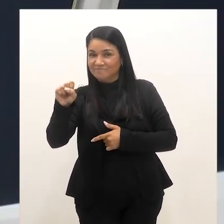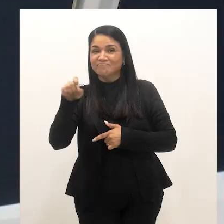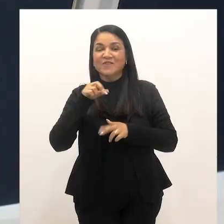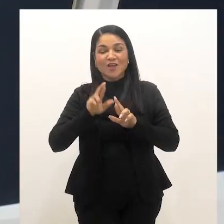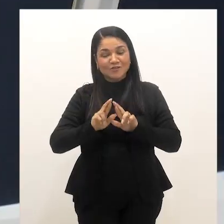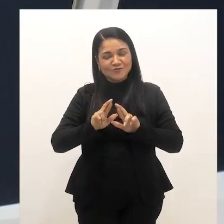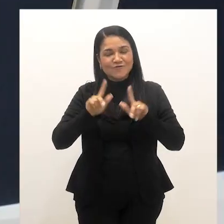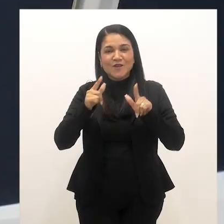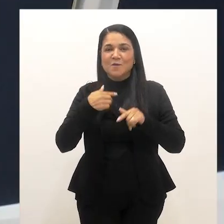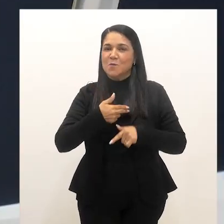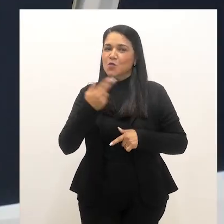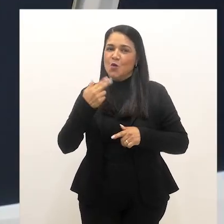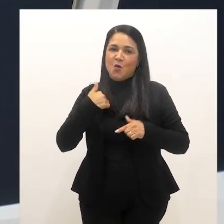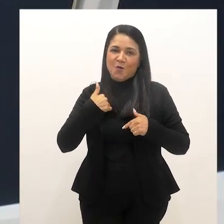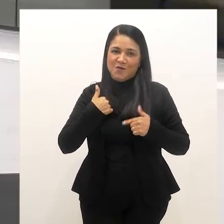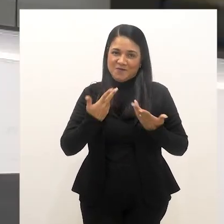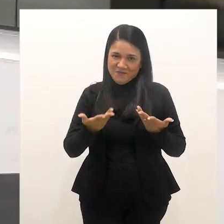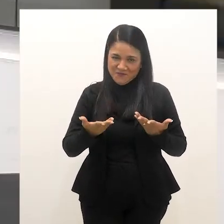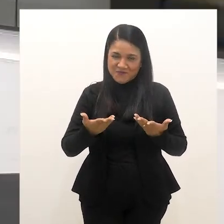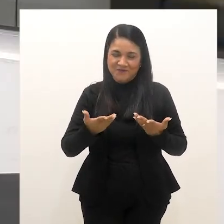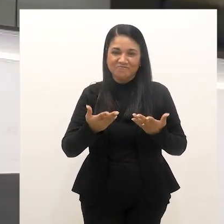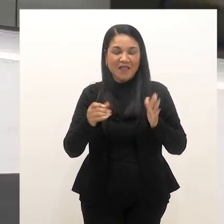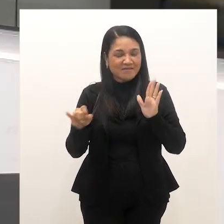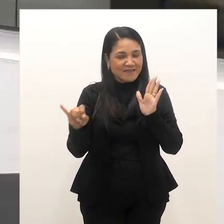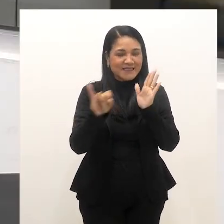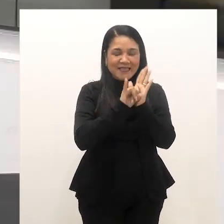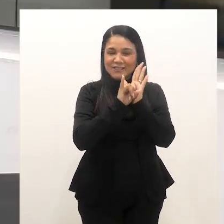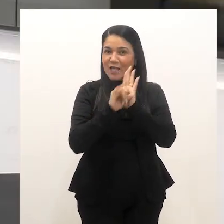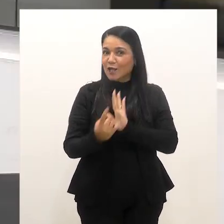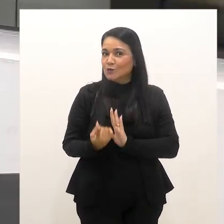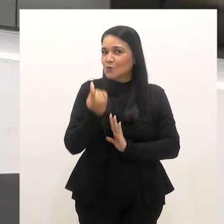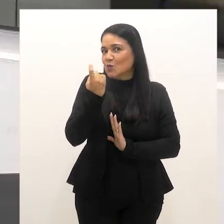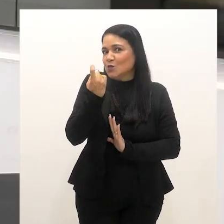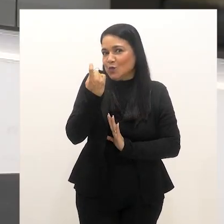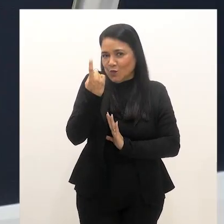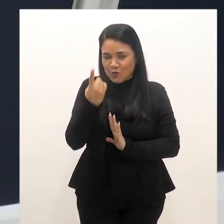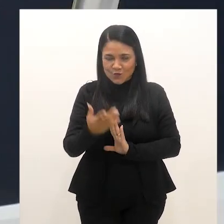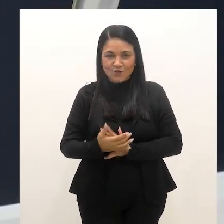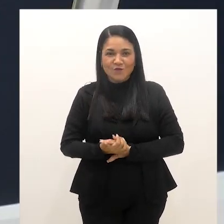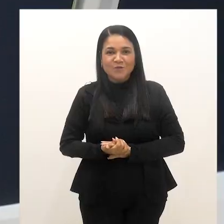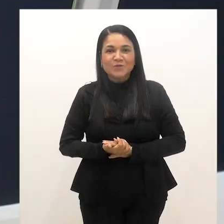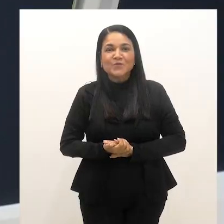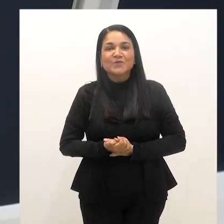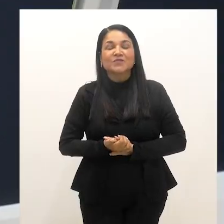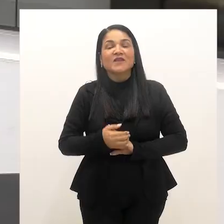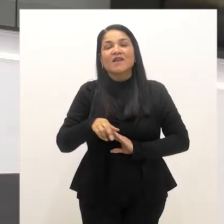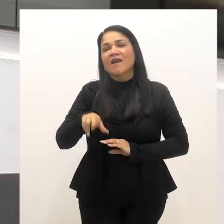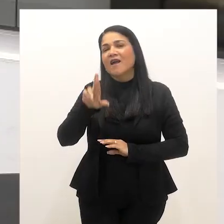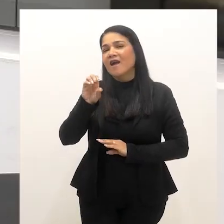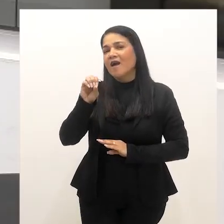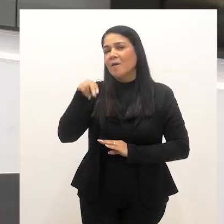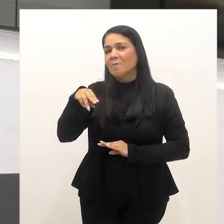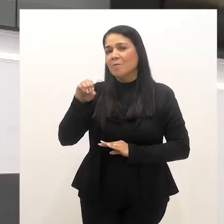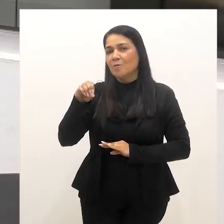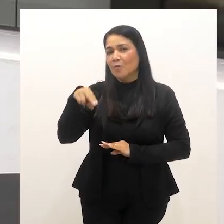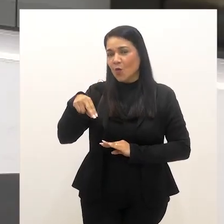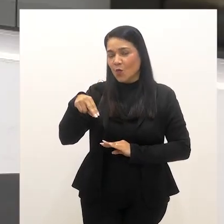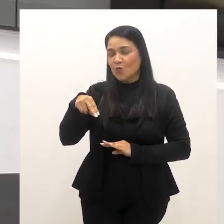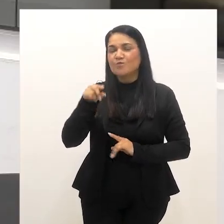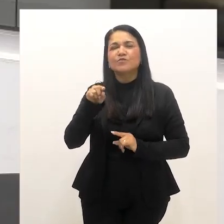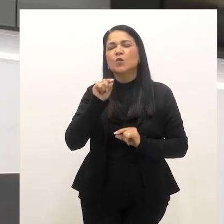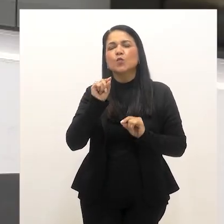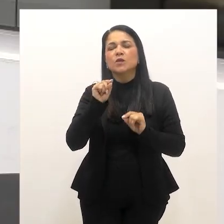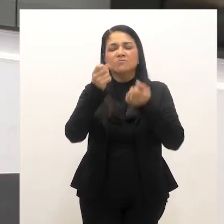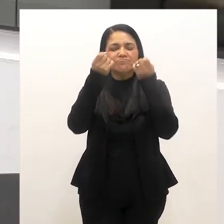diferencial é esse, né? A identidade tá aí. É. Só tem um. Pois é. O Ramon, me